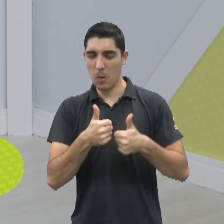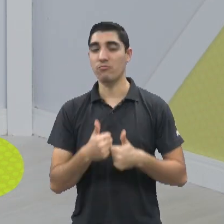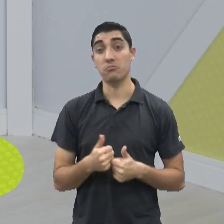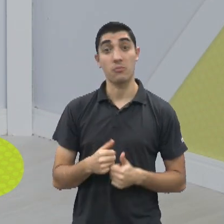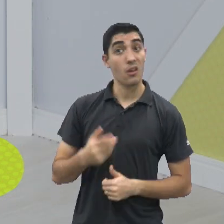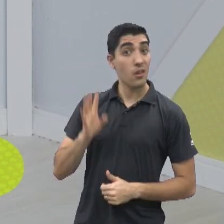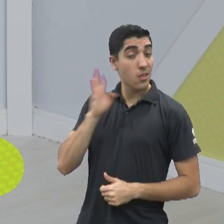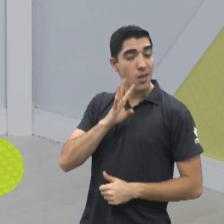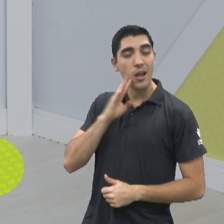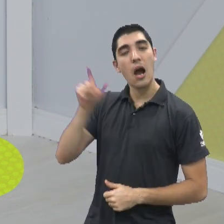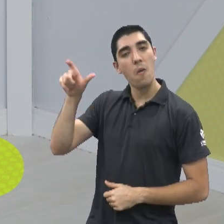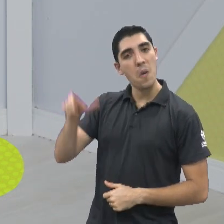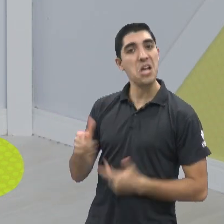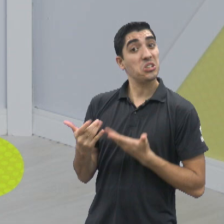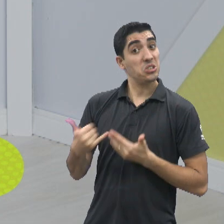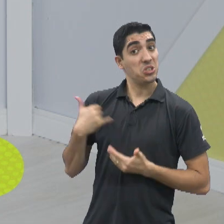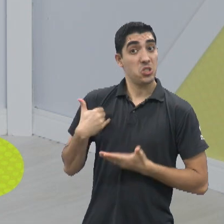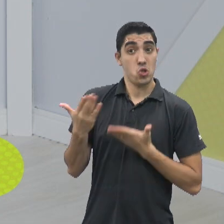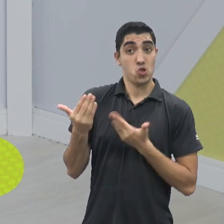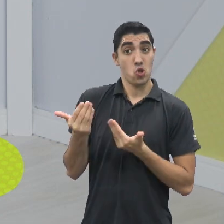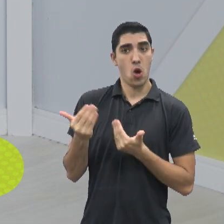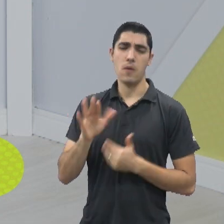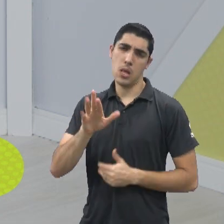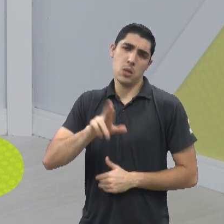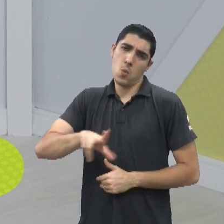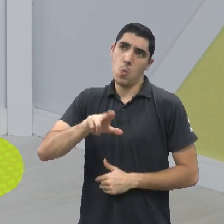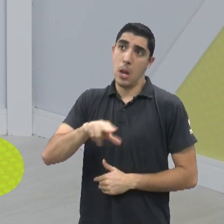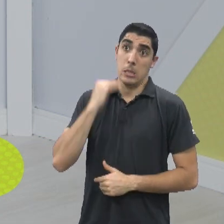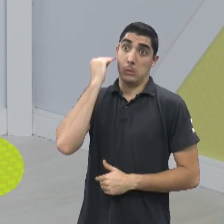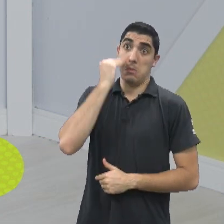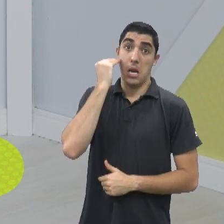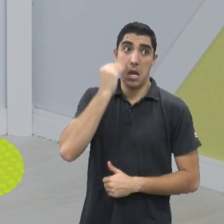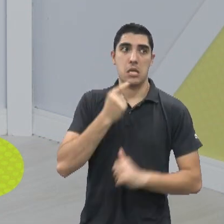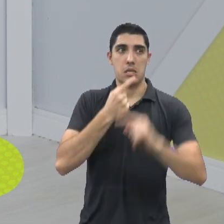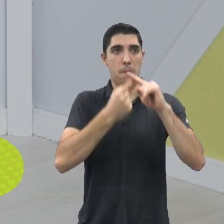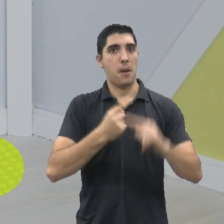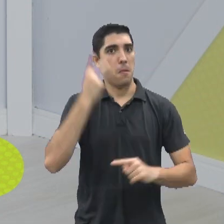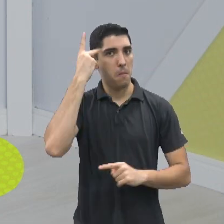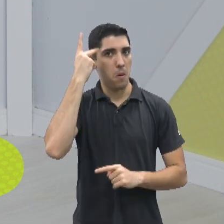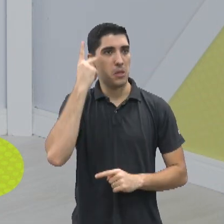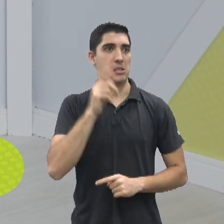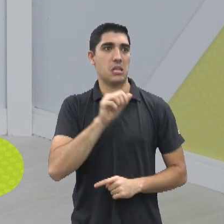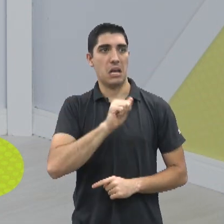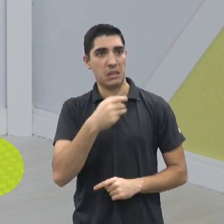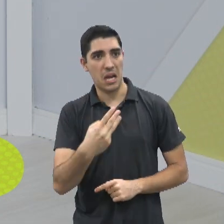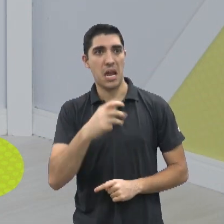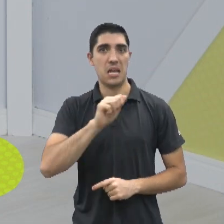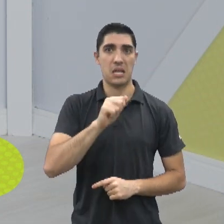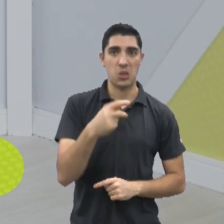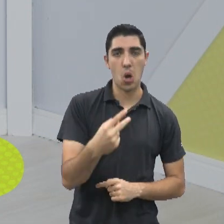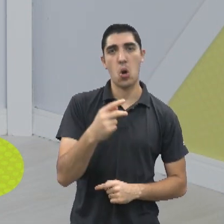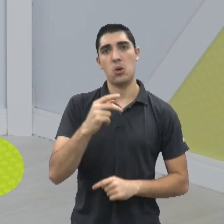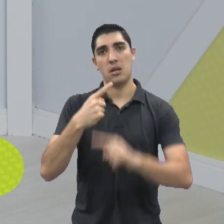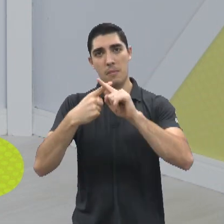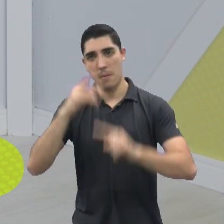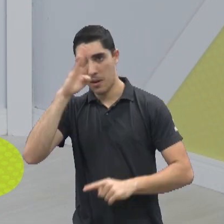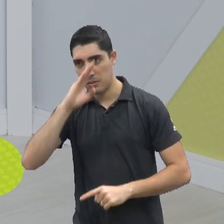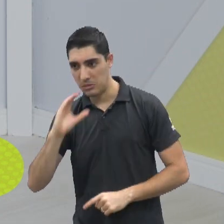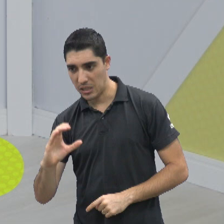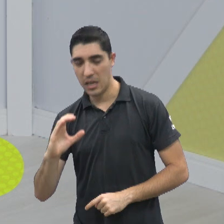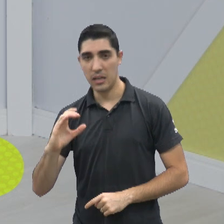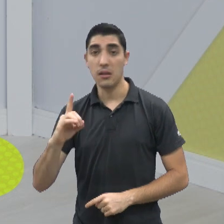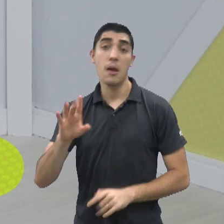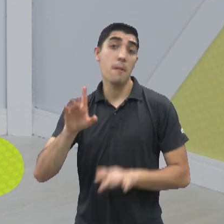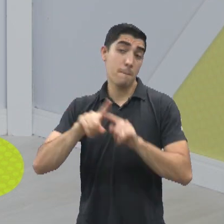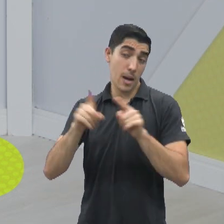diferente dos outros, né, não tem tanta experiência de séries A2, A3, a série C, B de brasileiro, apesar de já ter feito base no Flamengo também,